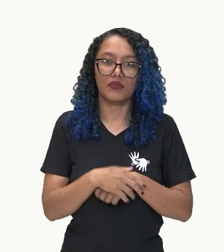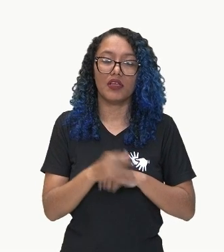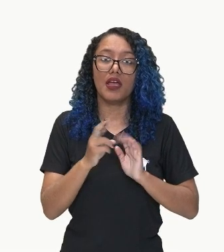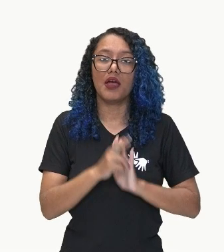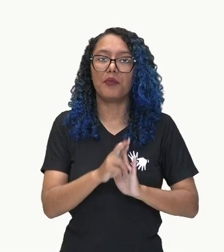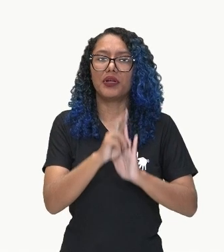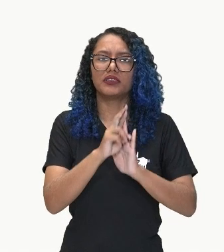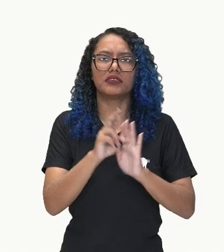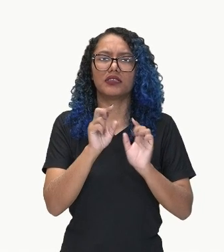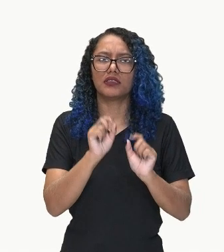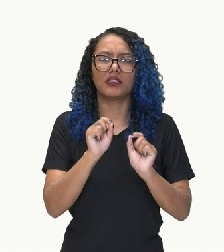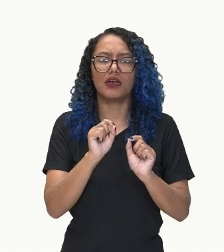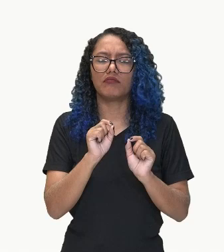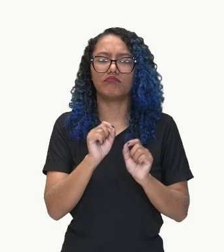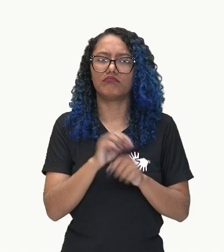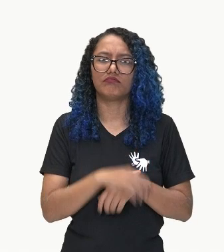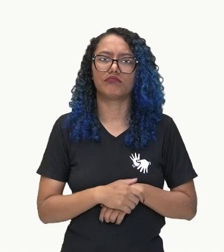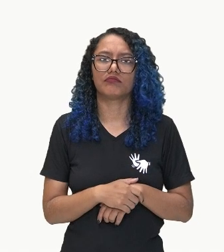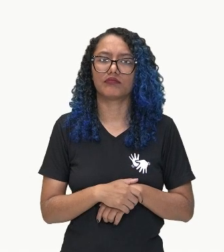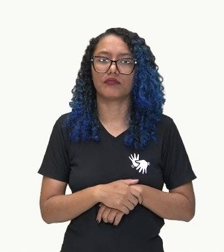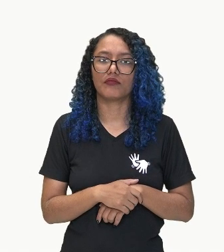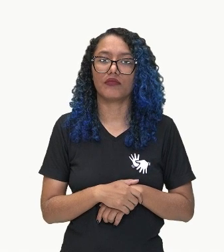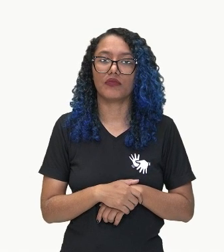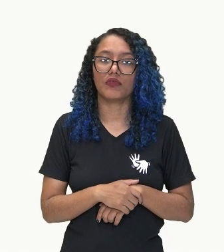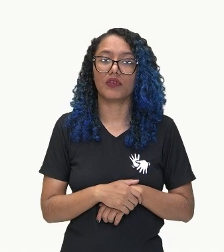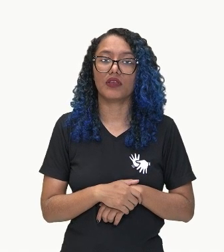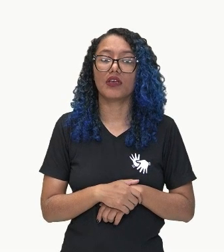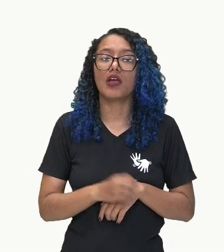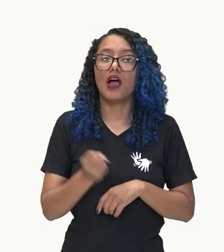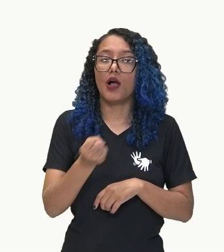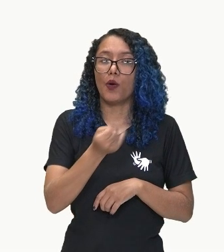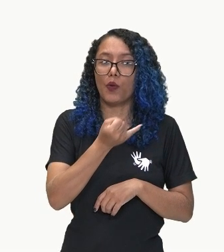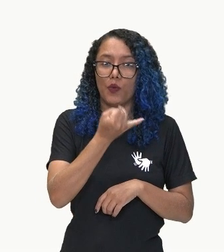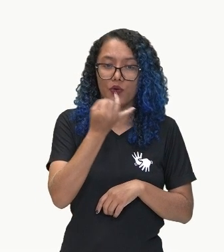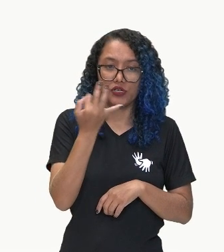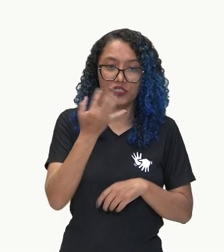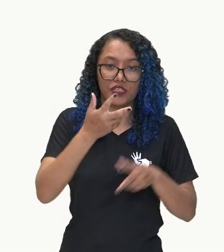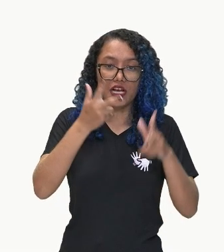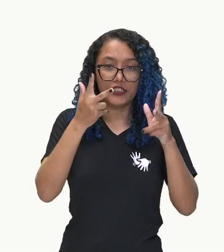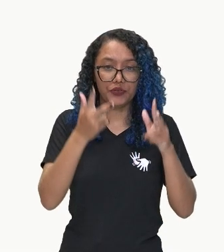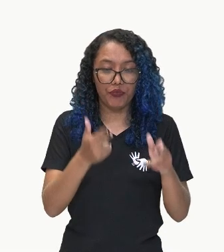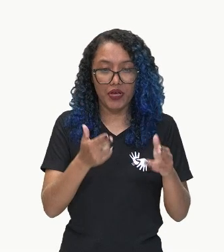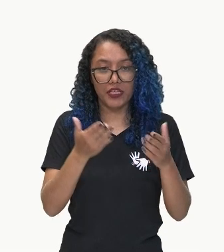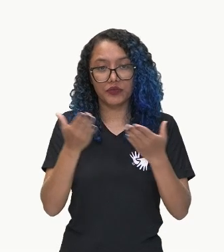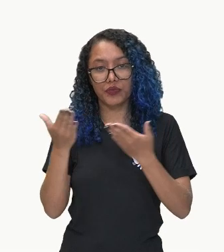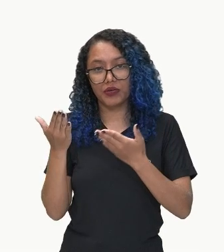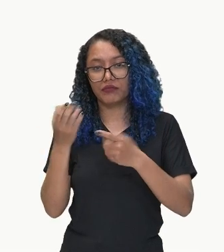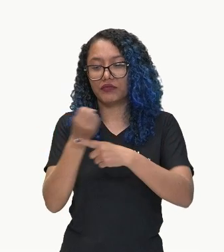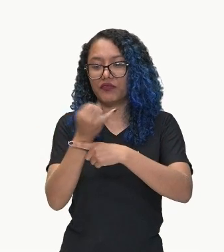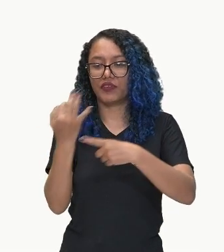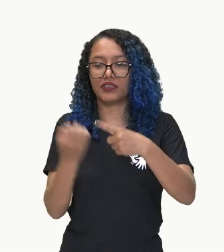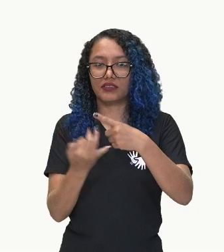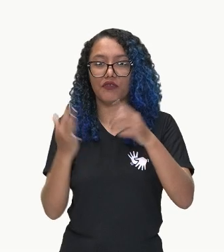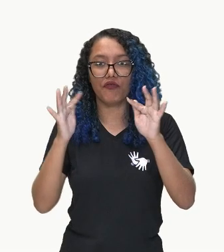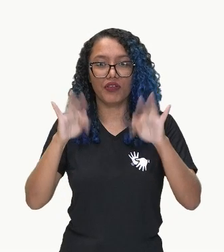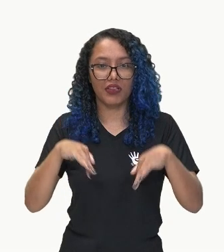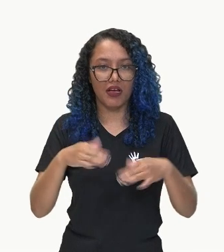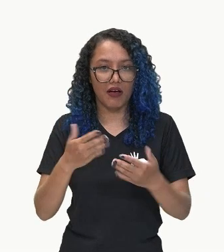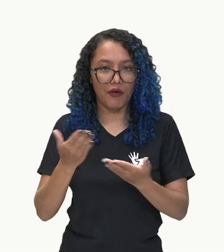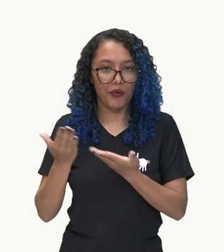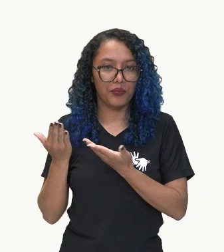representa a mesma quantidade que a nossa fração aqui, final, decimal.